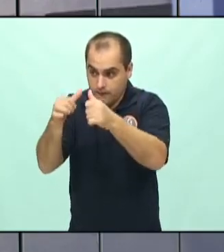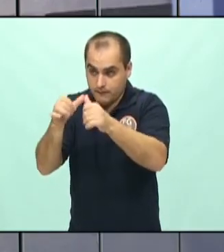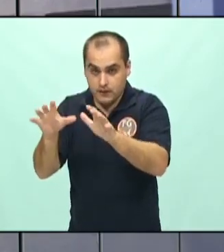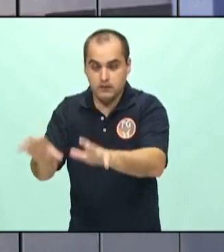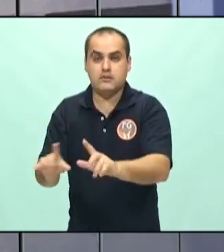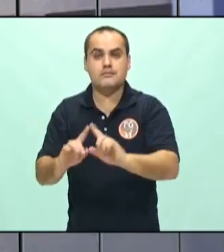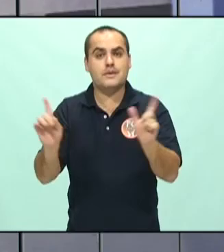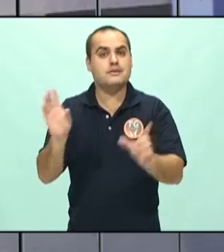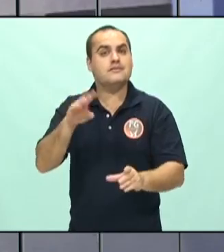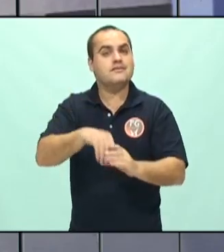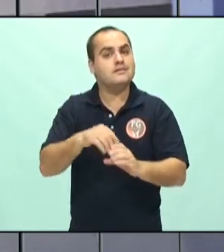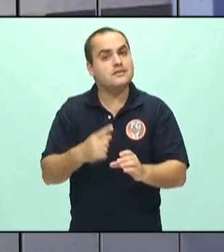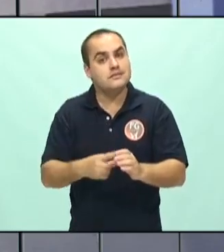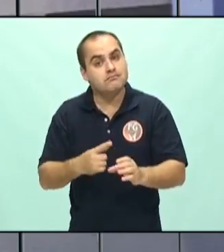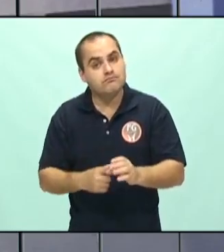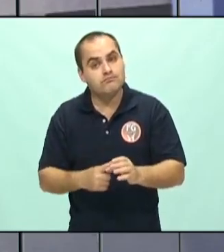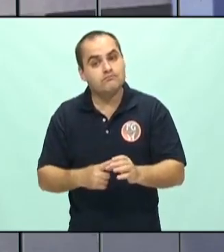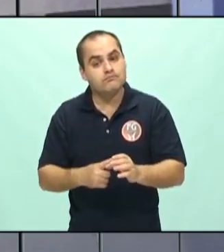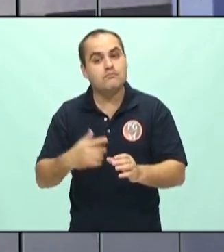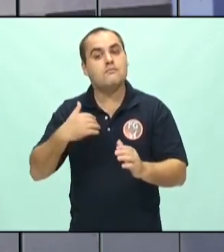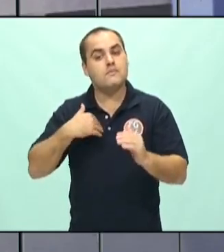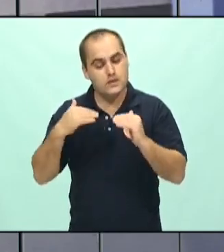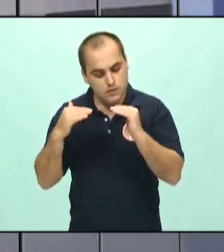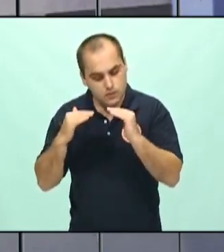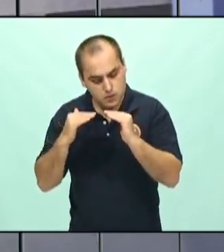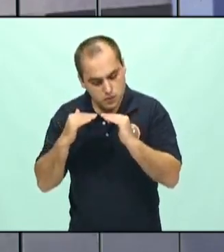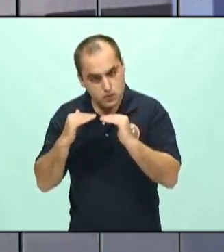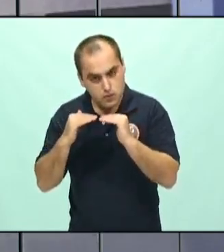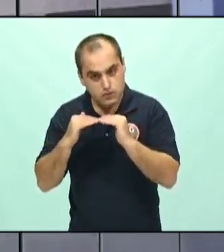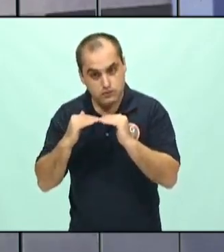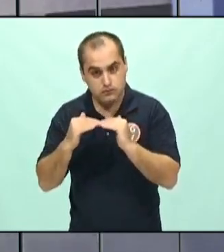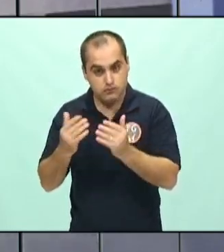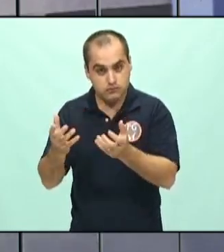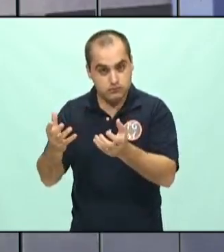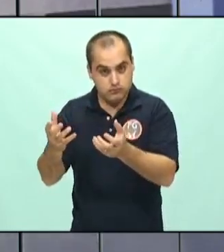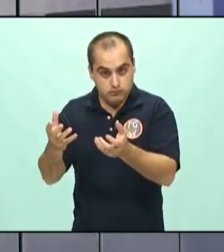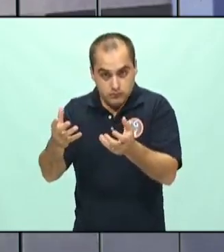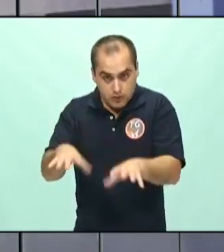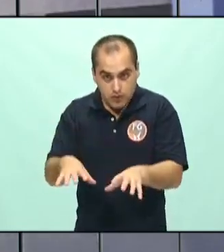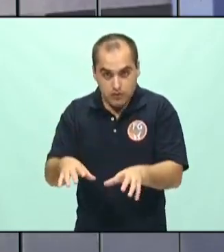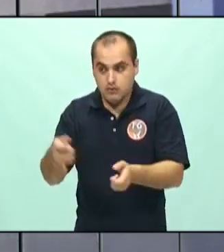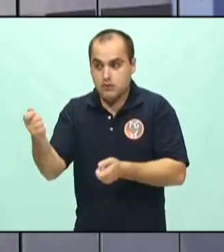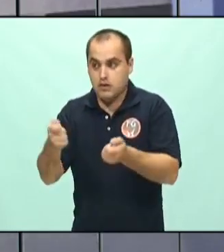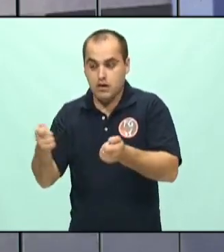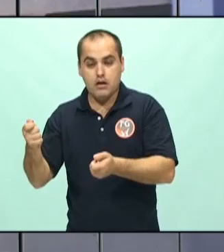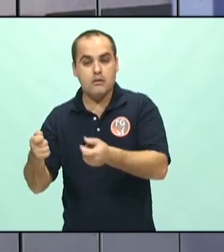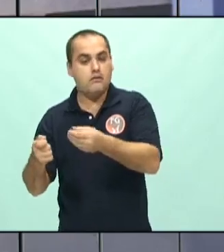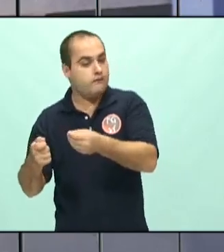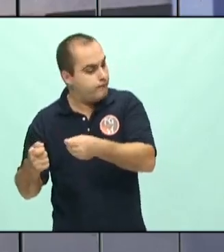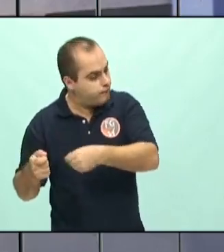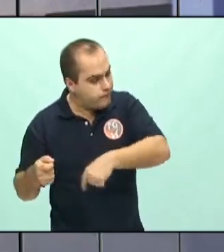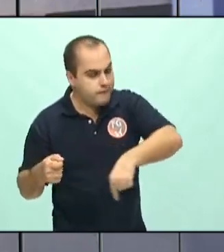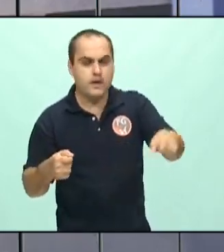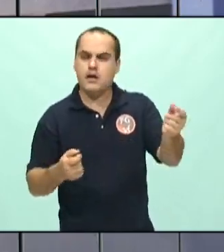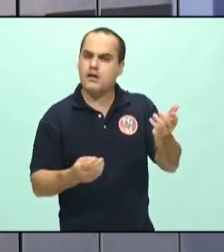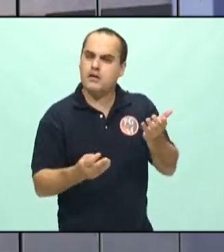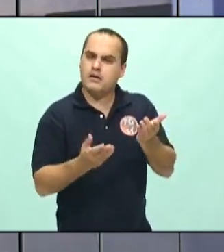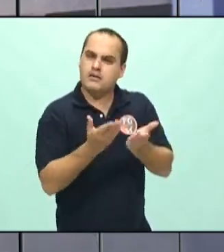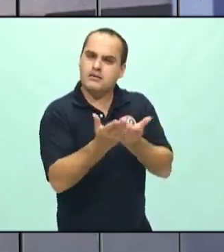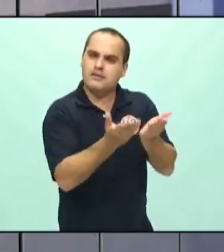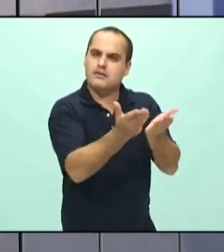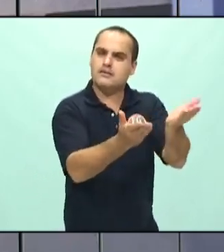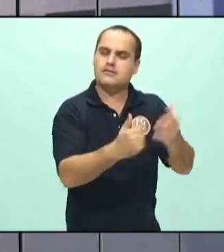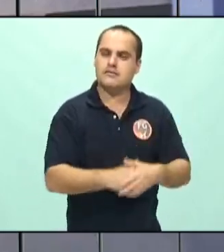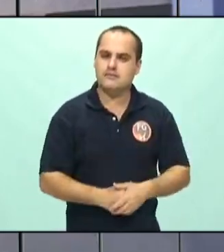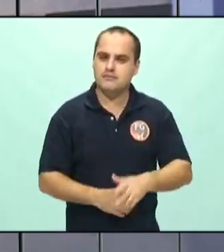dentro da nossa cidade eu sou a favor de pegar não quer vamos botar dentro do carro e vamos levar se tem que ser tratada porque essa pessoa quando ela está